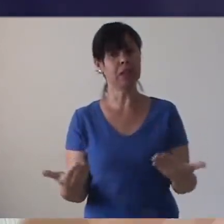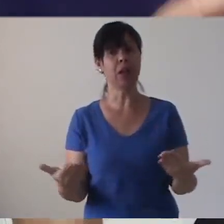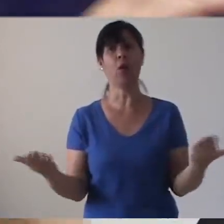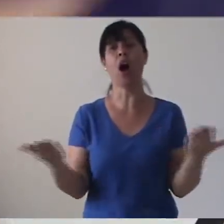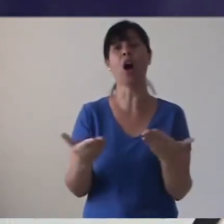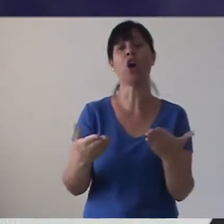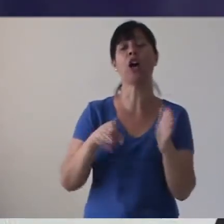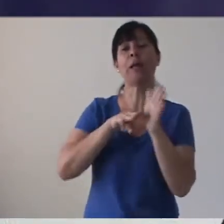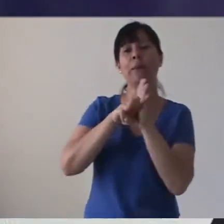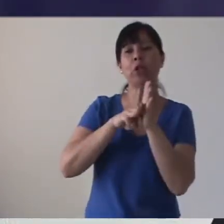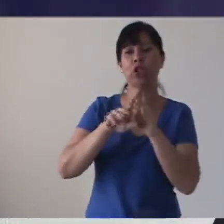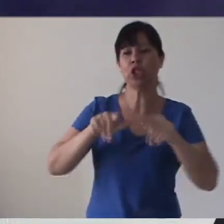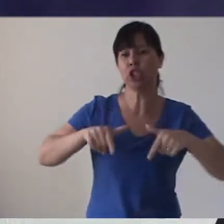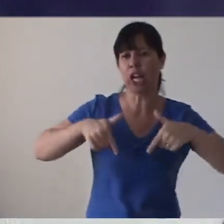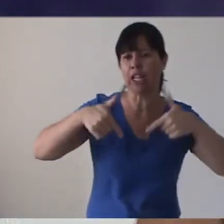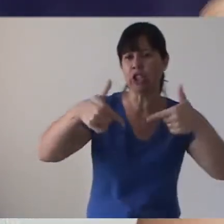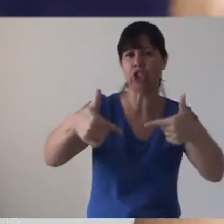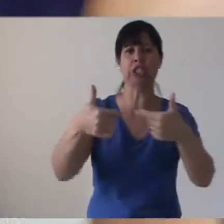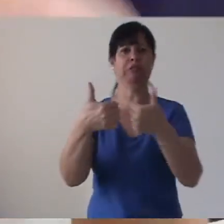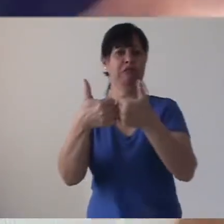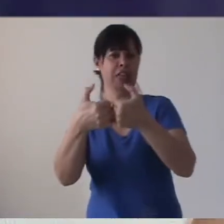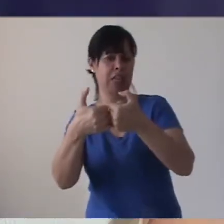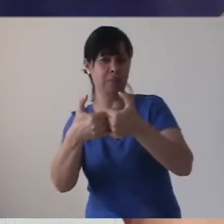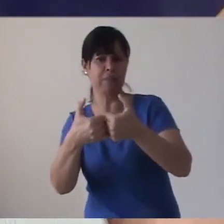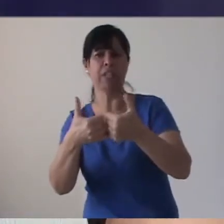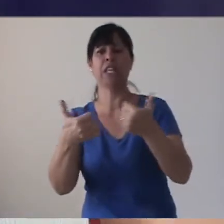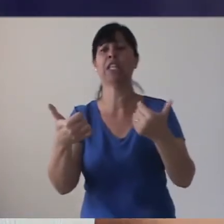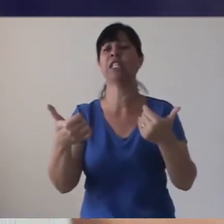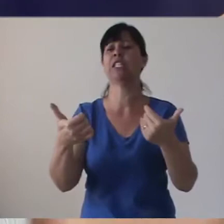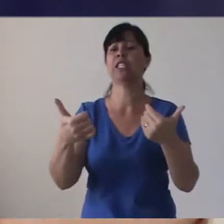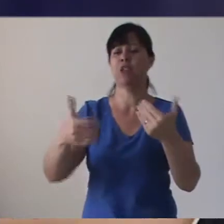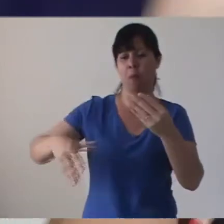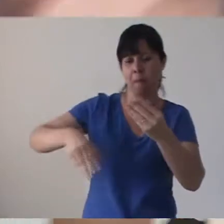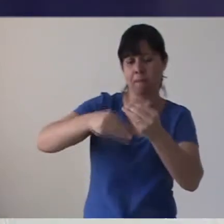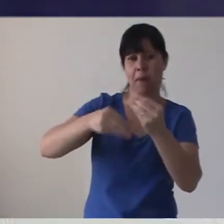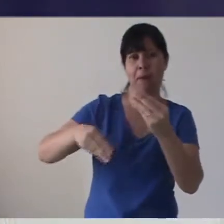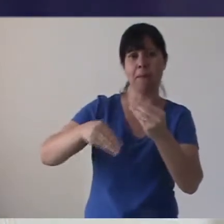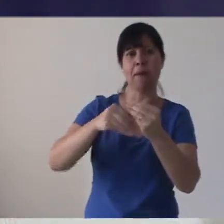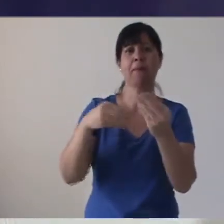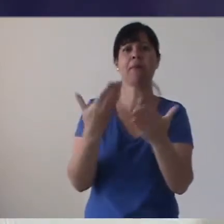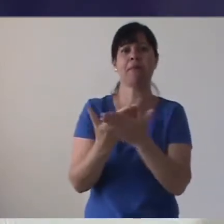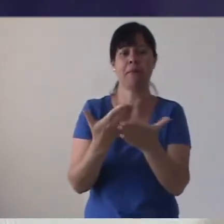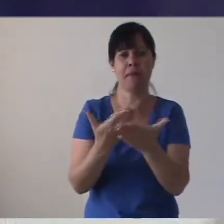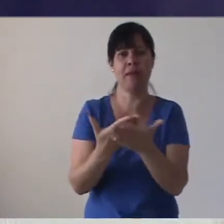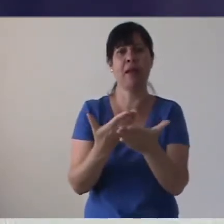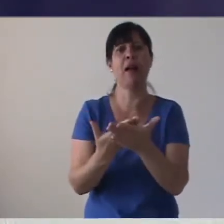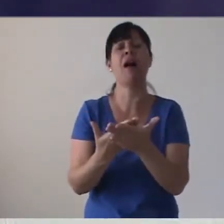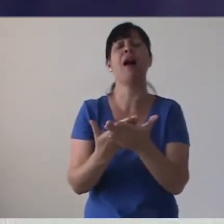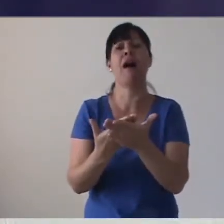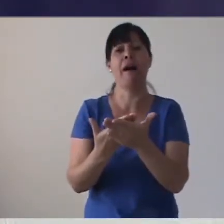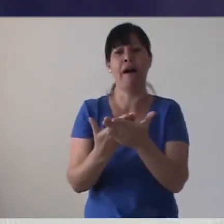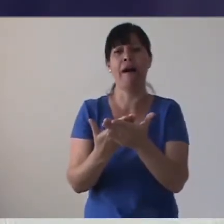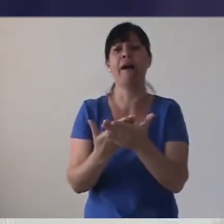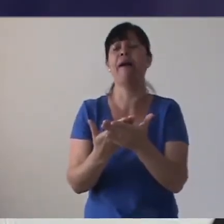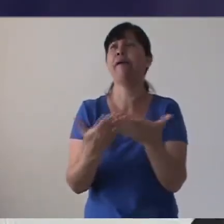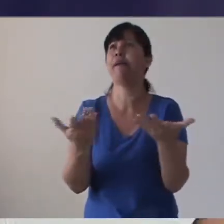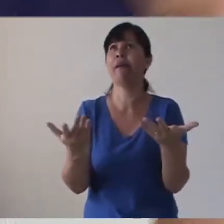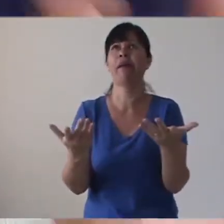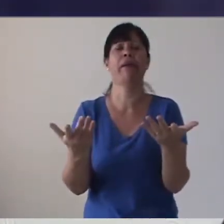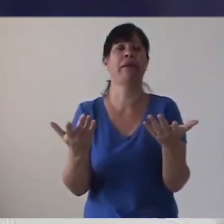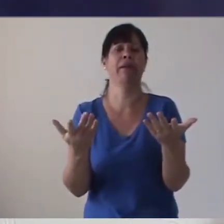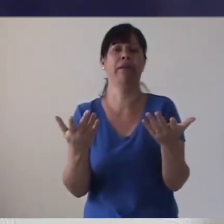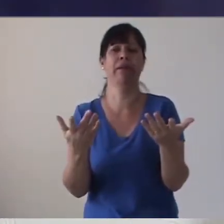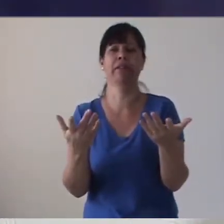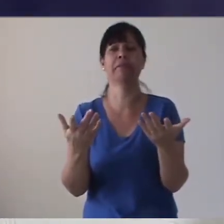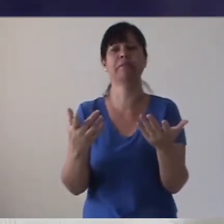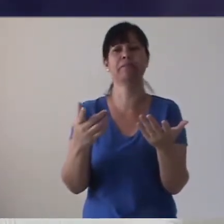A gamificação, né? E o que vier também junto, né? Por pares, por